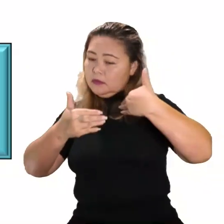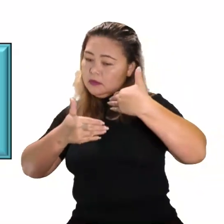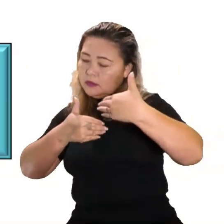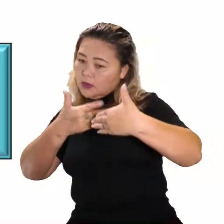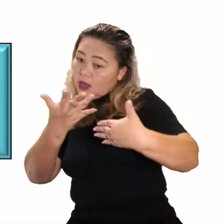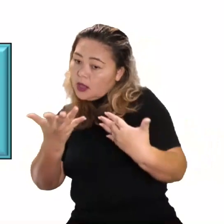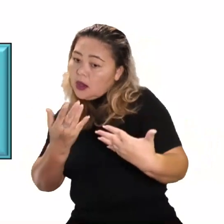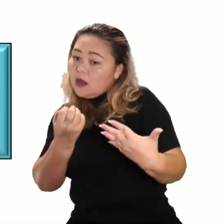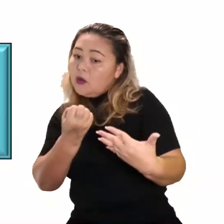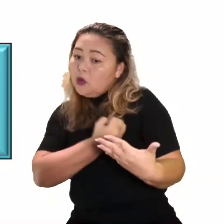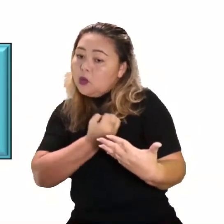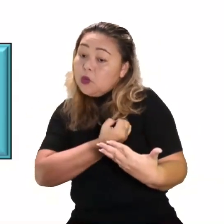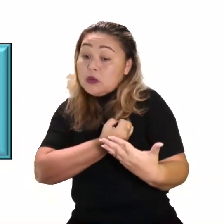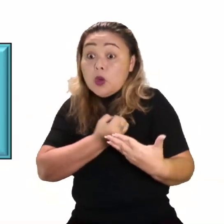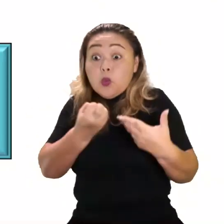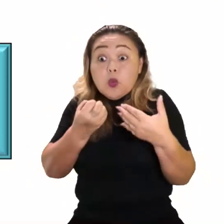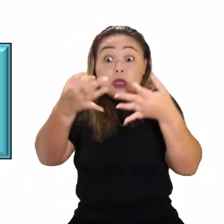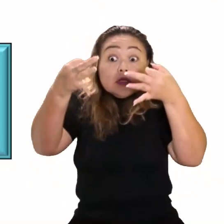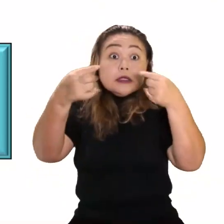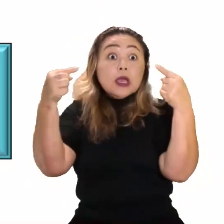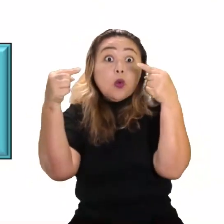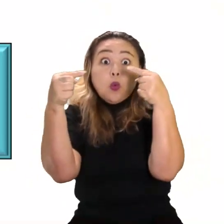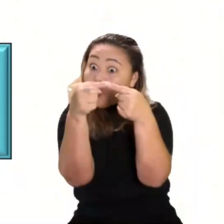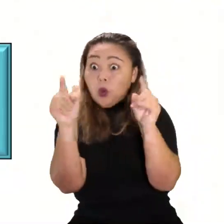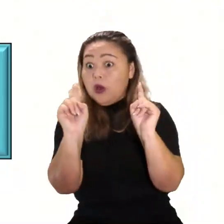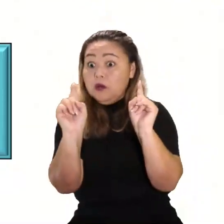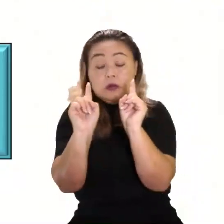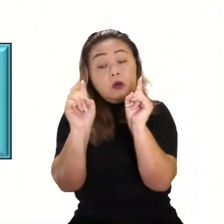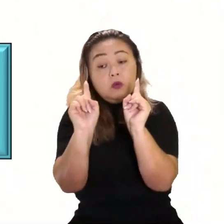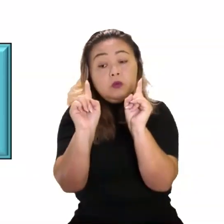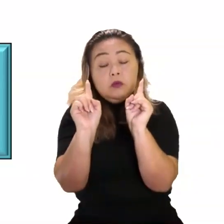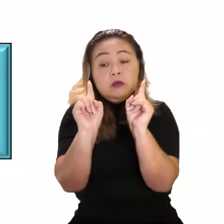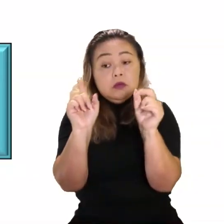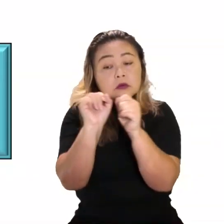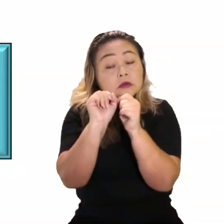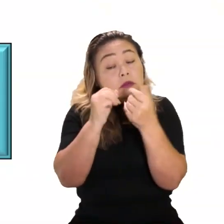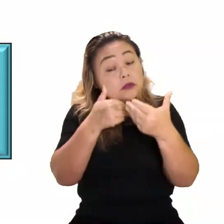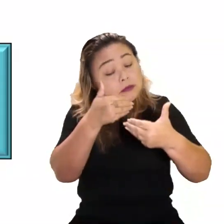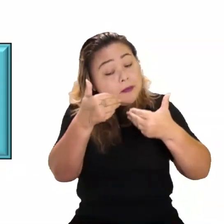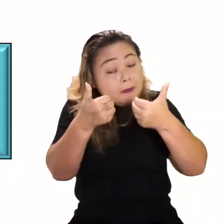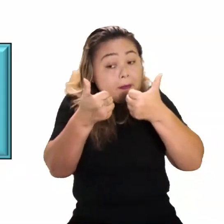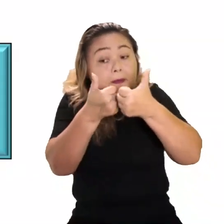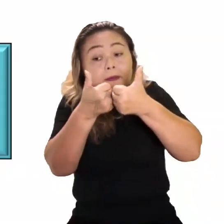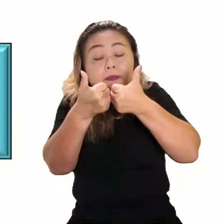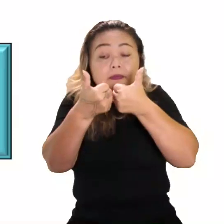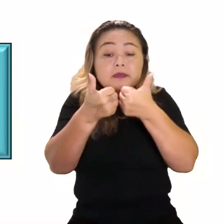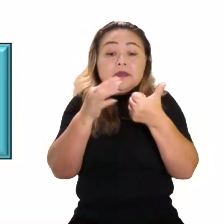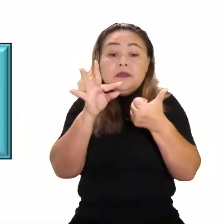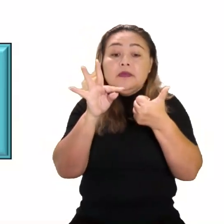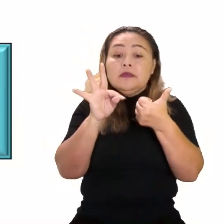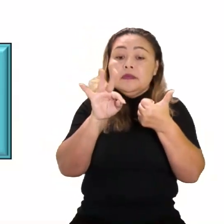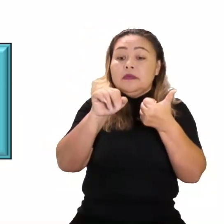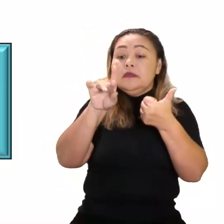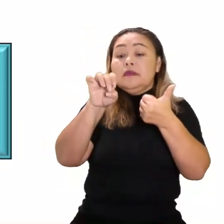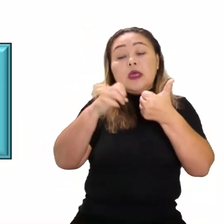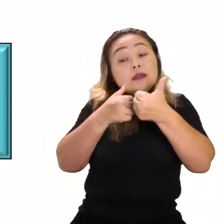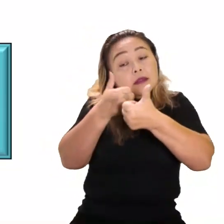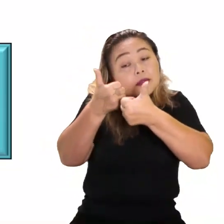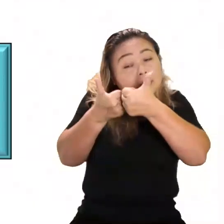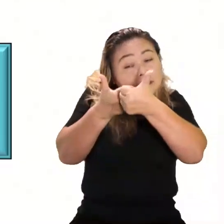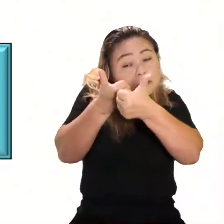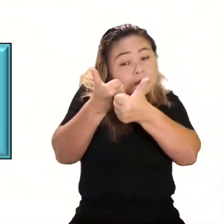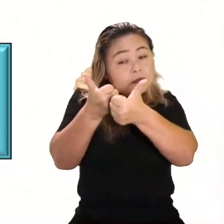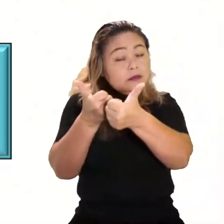naquele valor. Isso. Não exatamente aquele valor. Aquele valor, né? Só tende, né? Essa palavrinha tende de tendência,